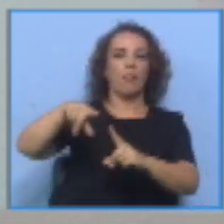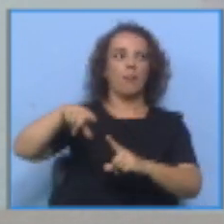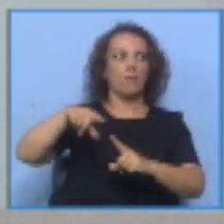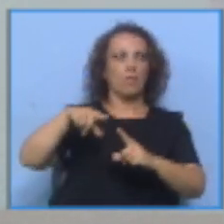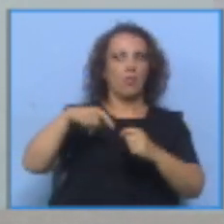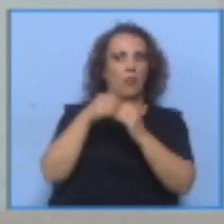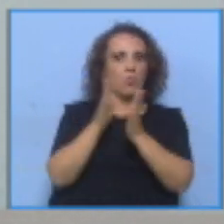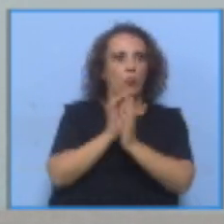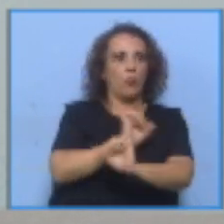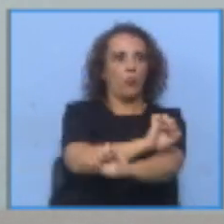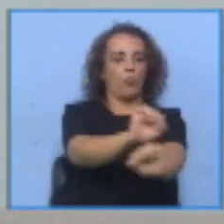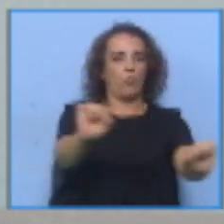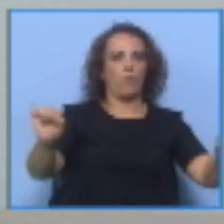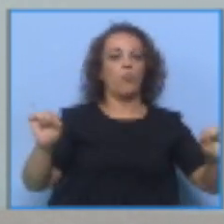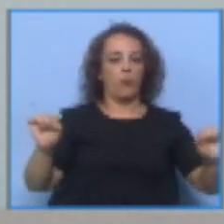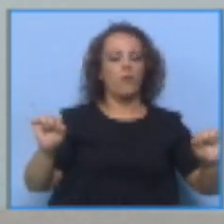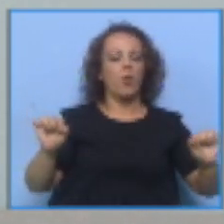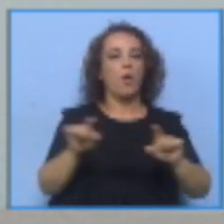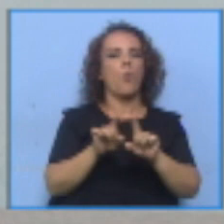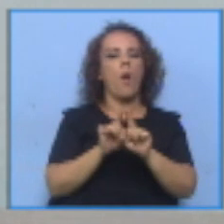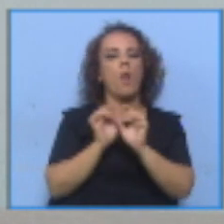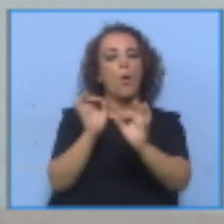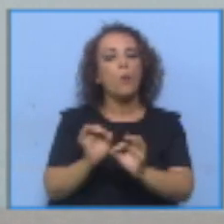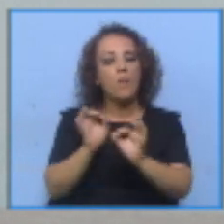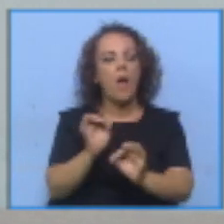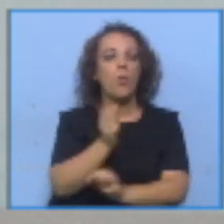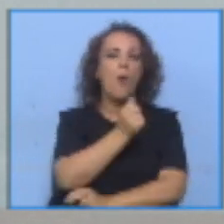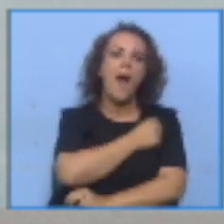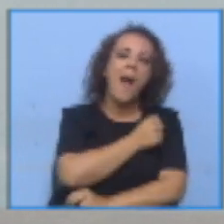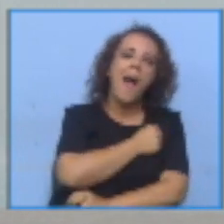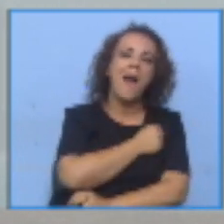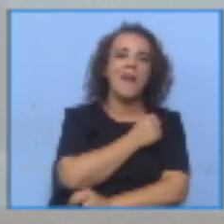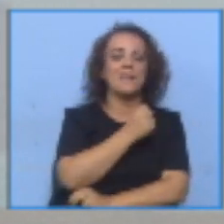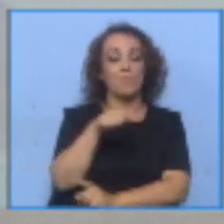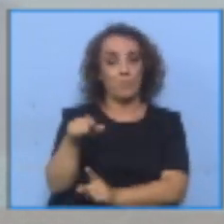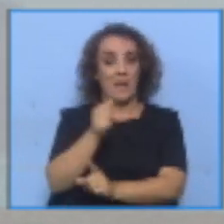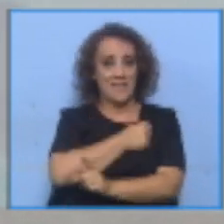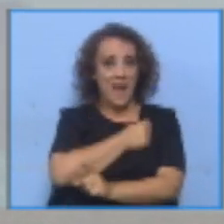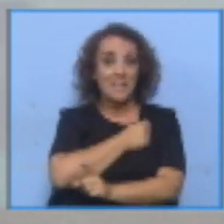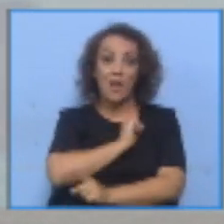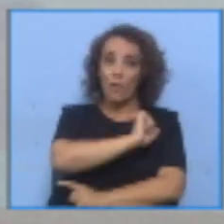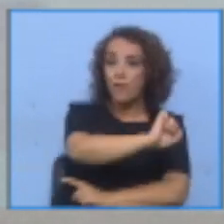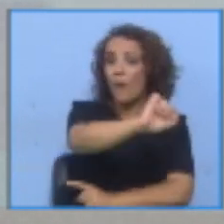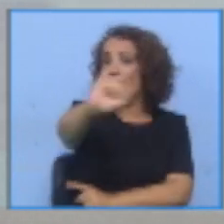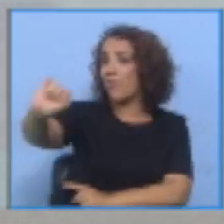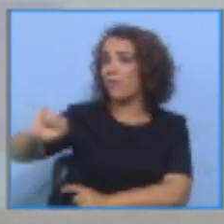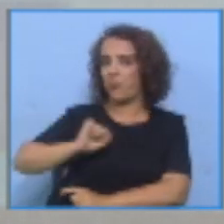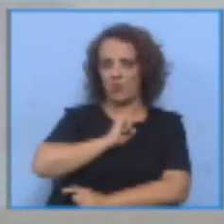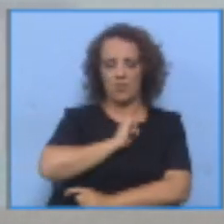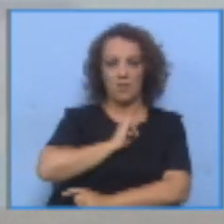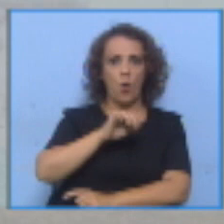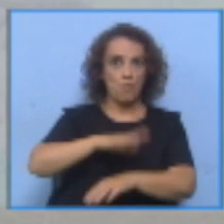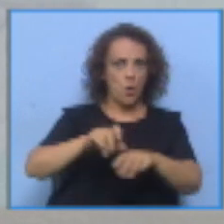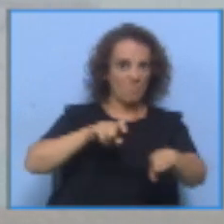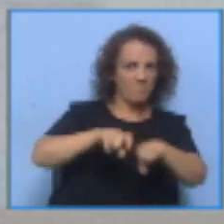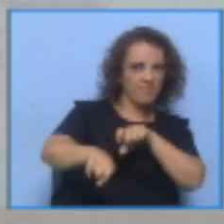este cuidado pela casa comum não é só de uns ou de outros, é de todos. E sem dúvida que não é por disputa, mas